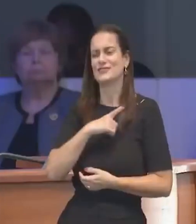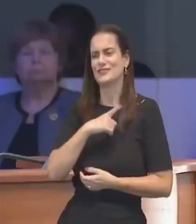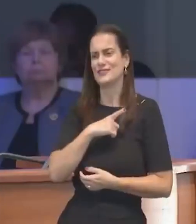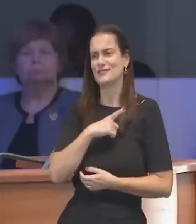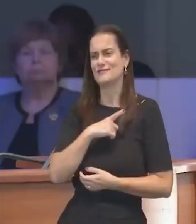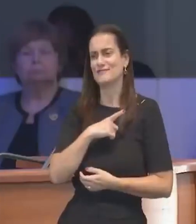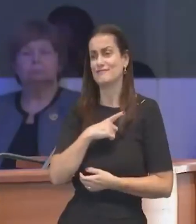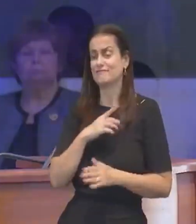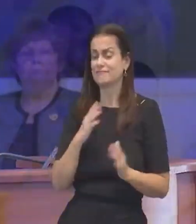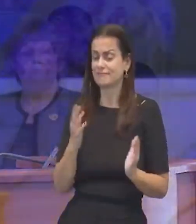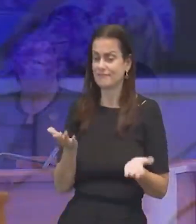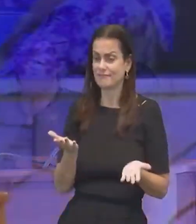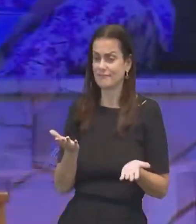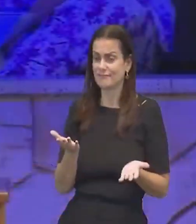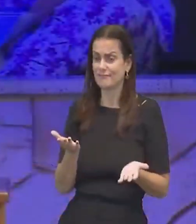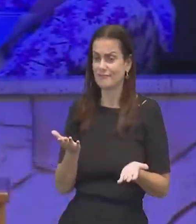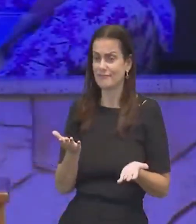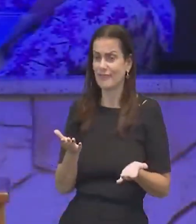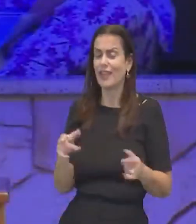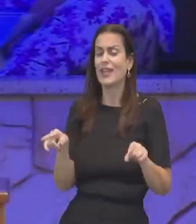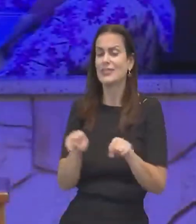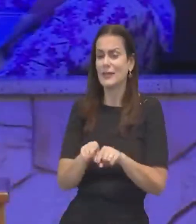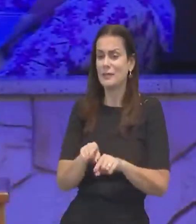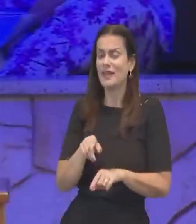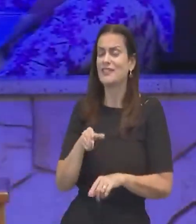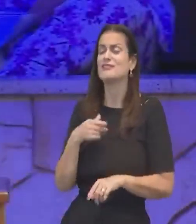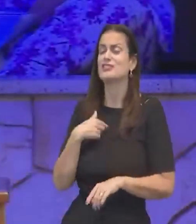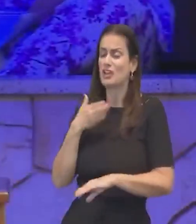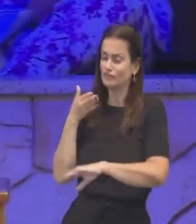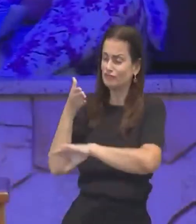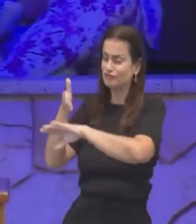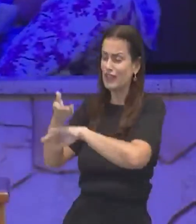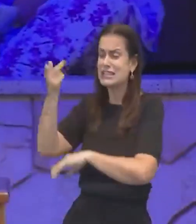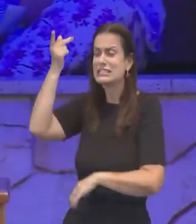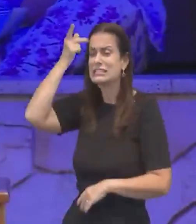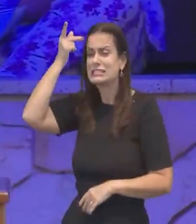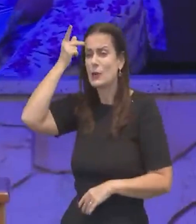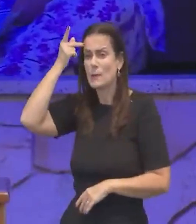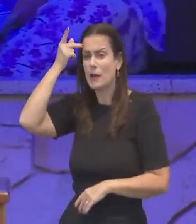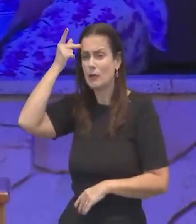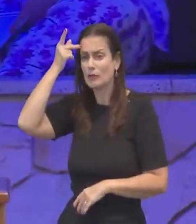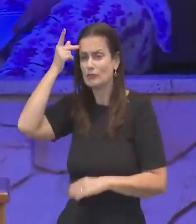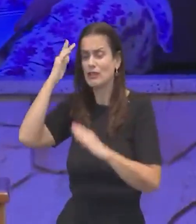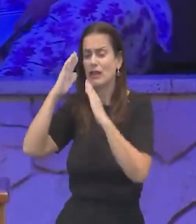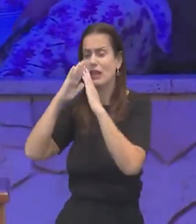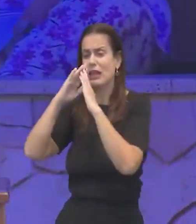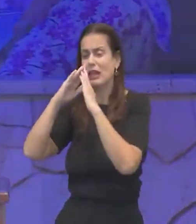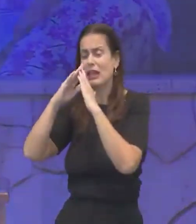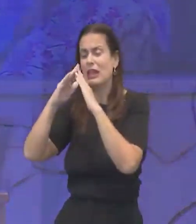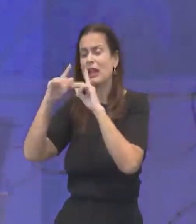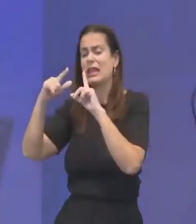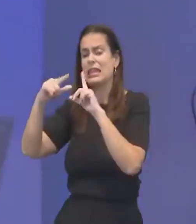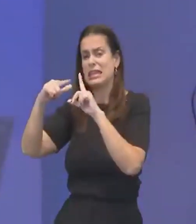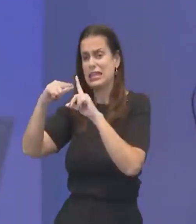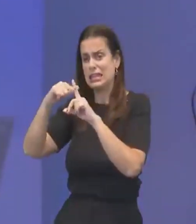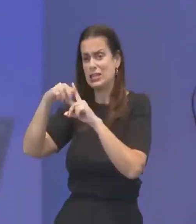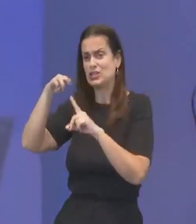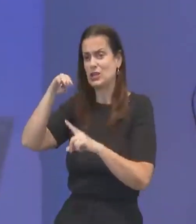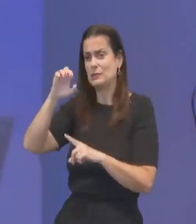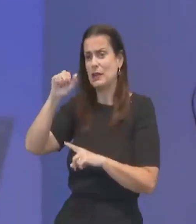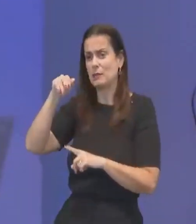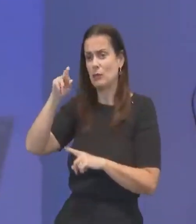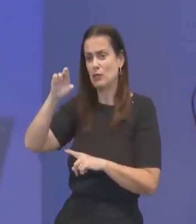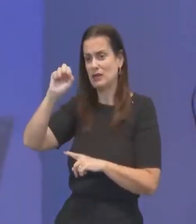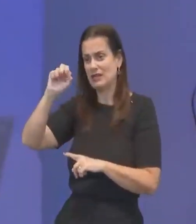Por outro lado, em São Paulo, quando estávamos ali na Igreja Memorial Batista em Alphaville,